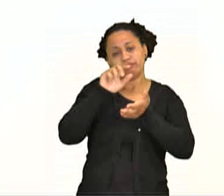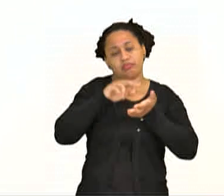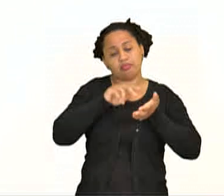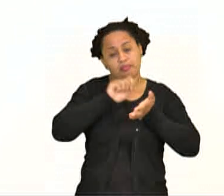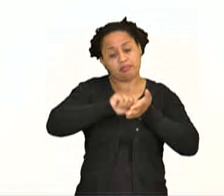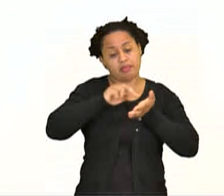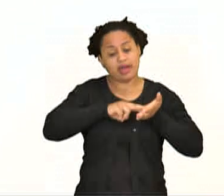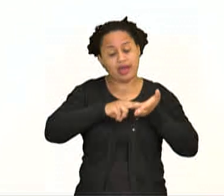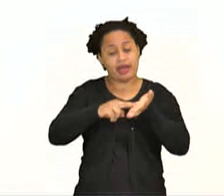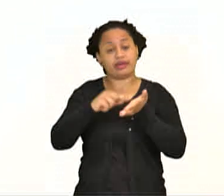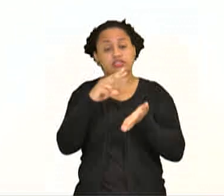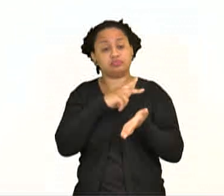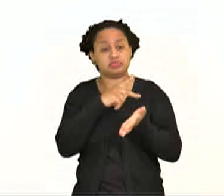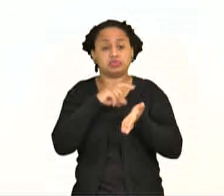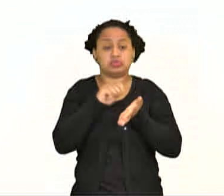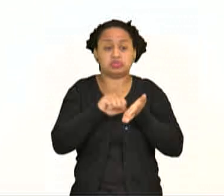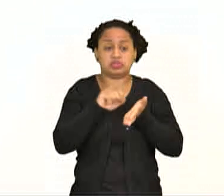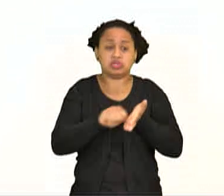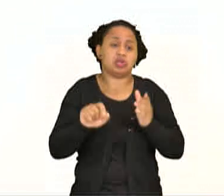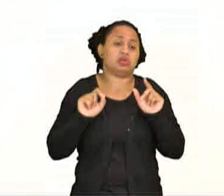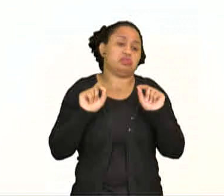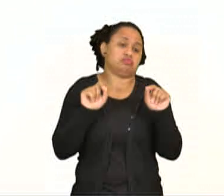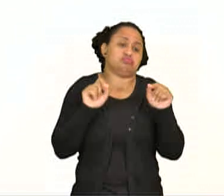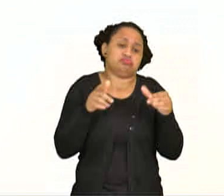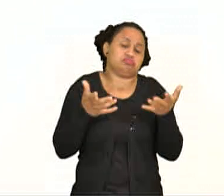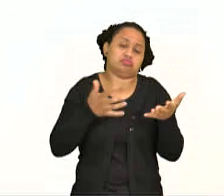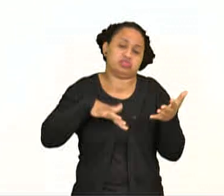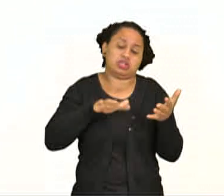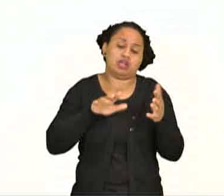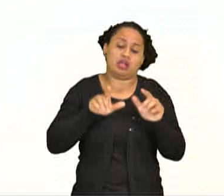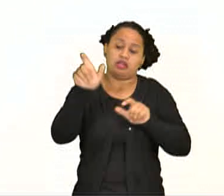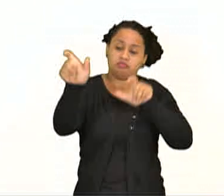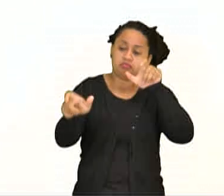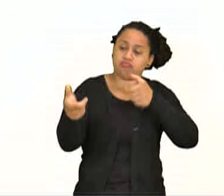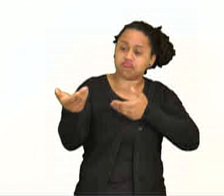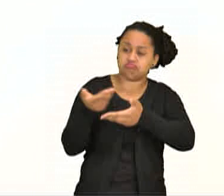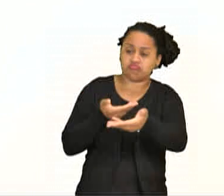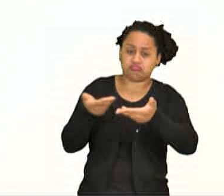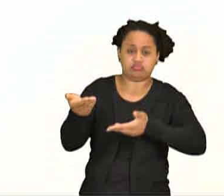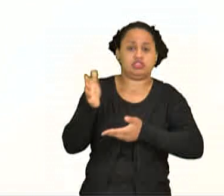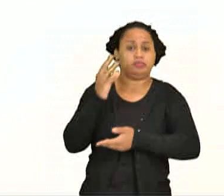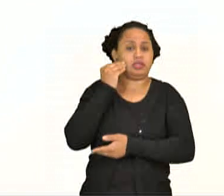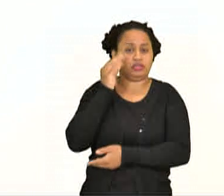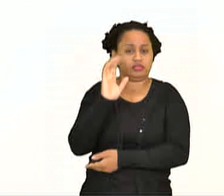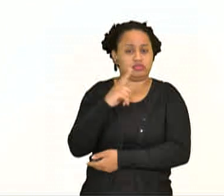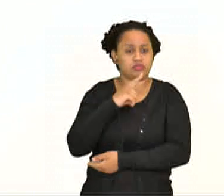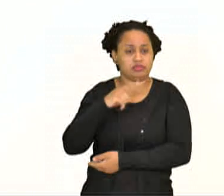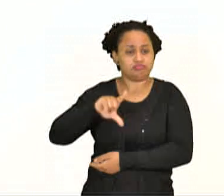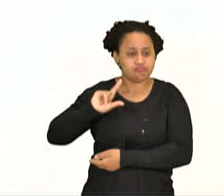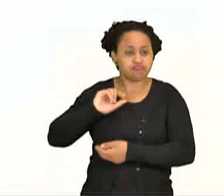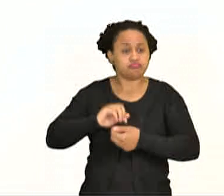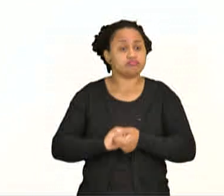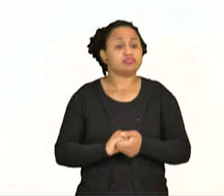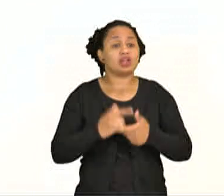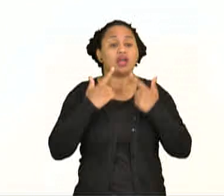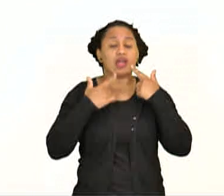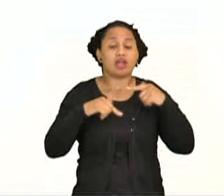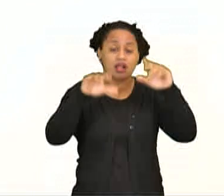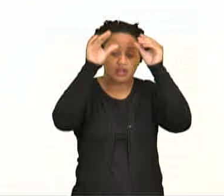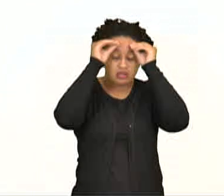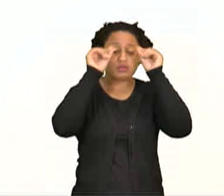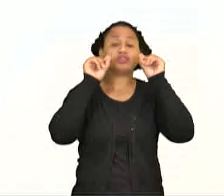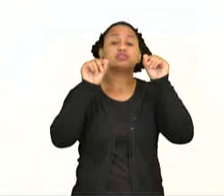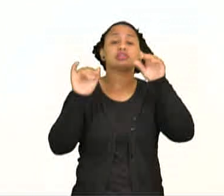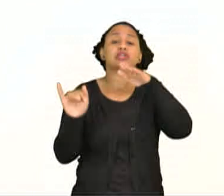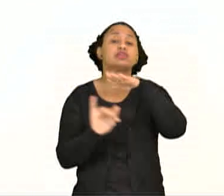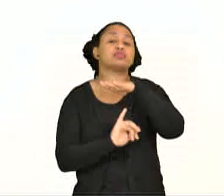ele vai escrever ali sobre o assunto relacionado às duas pessoas, ou o que ele está sentindo. A linguagem é informal.